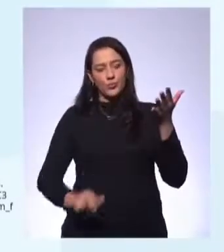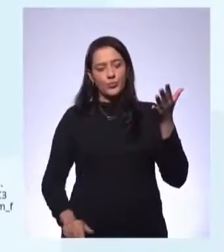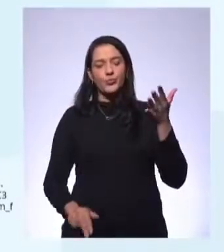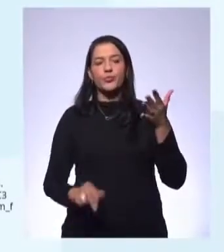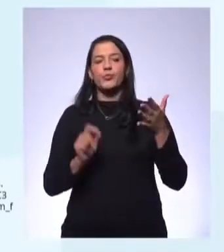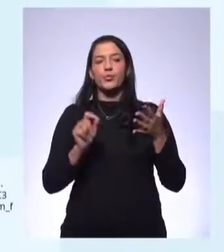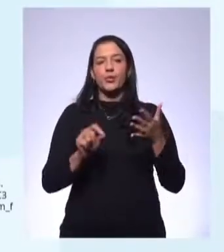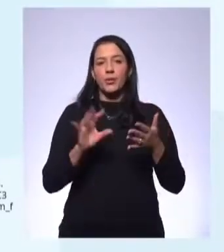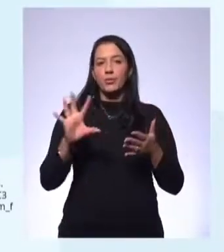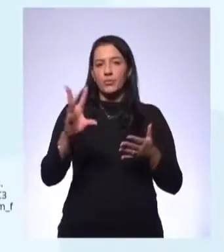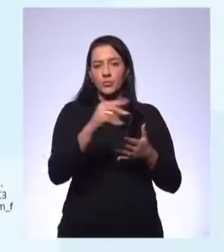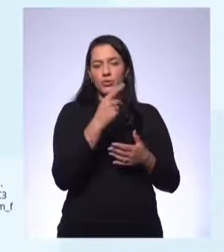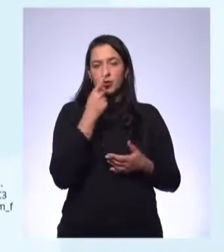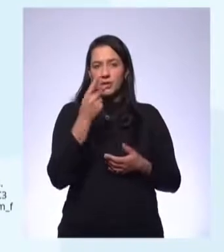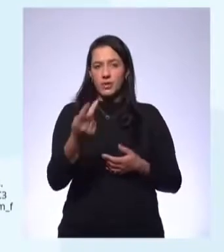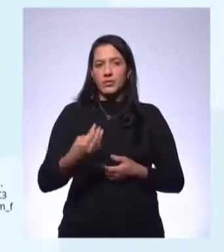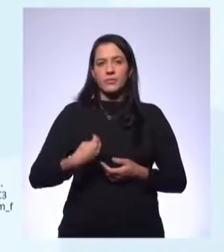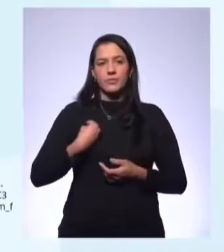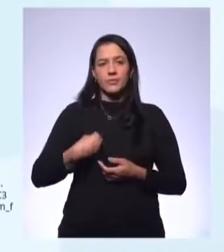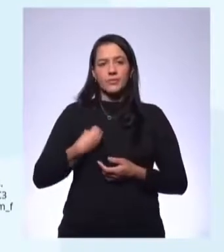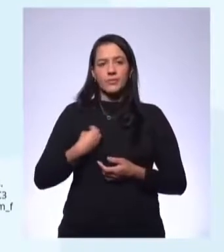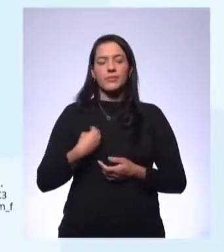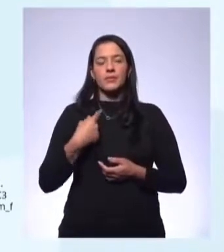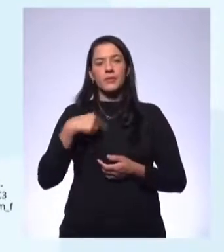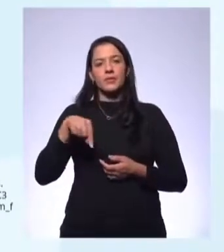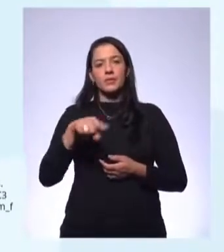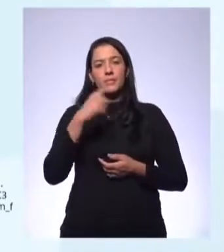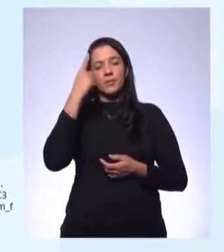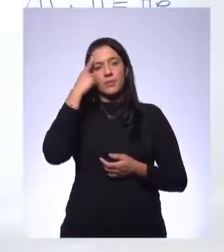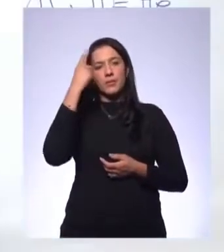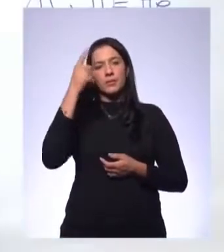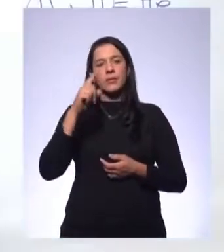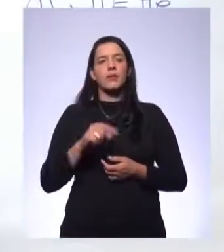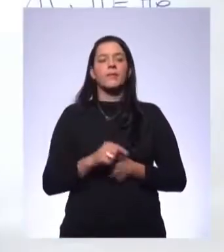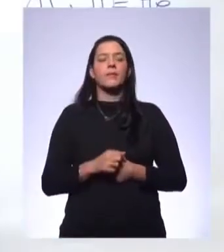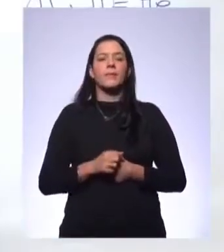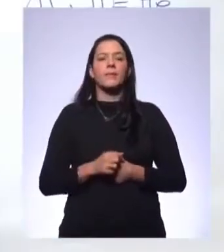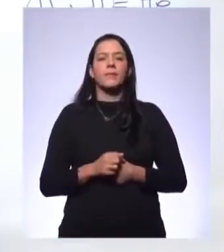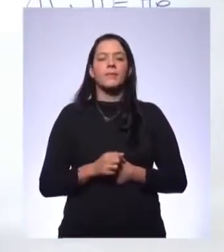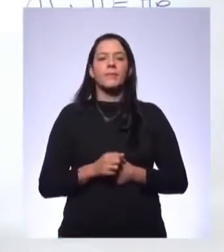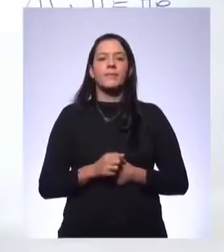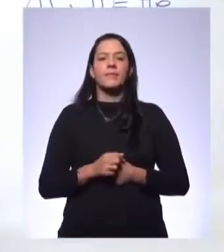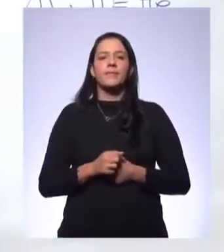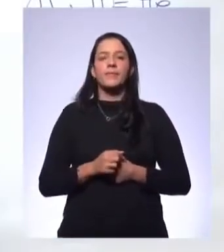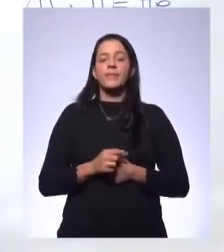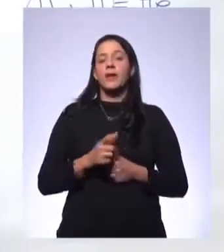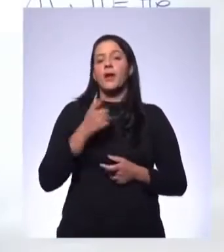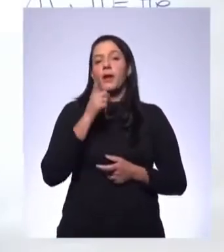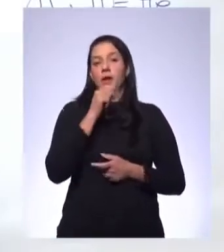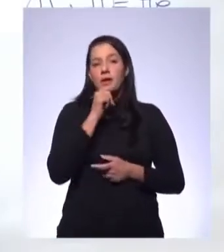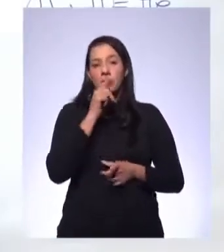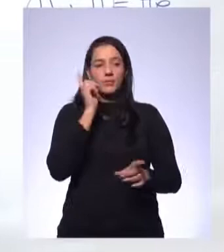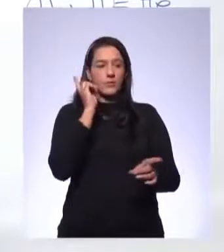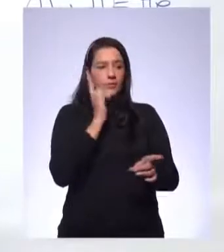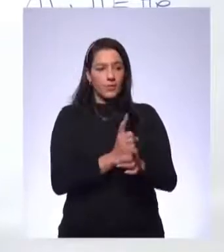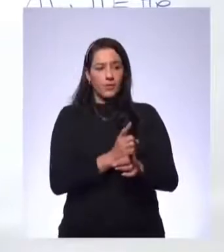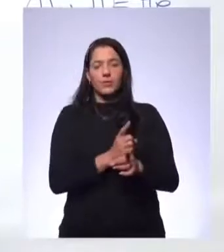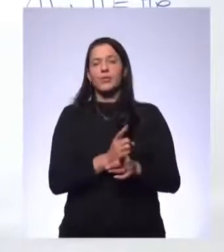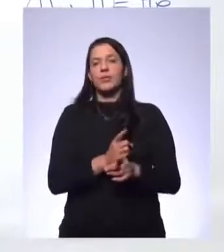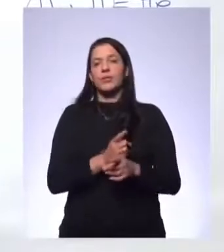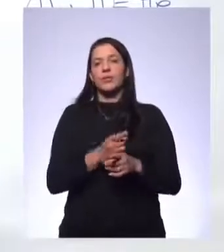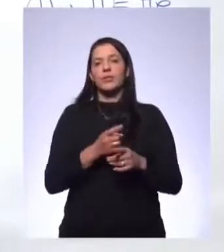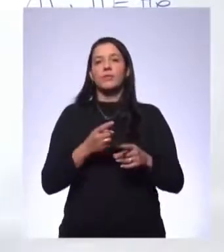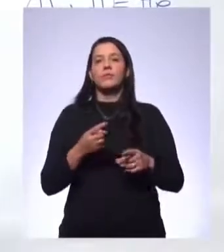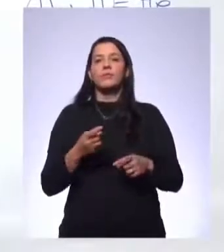vivo, a gente vai pensar assim. Ó. A água ela é encontrada no estado líquido aqui na Terra